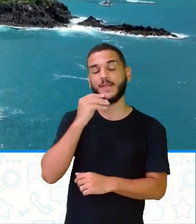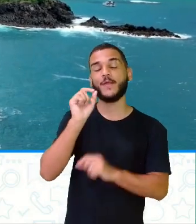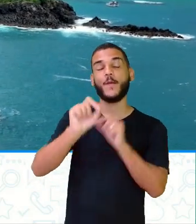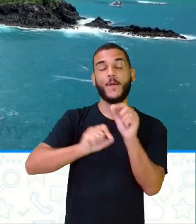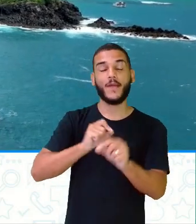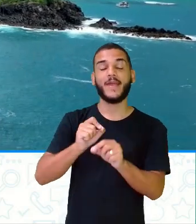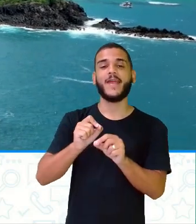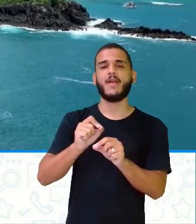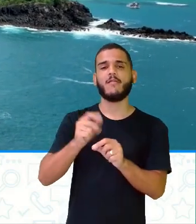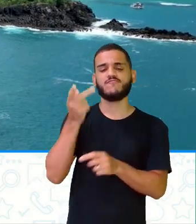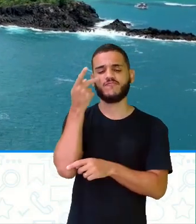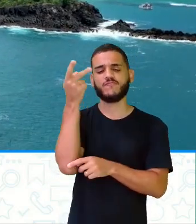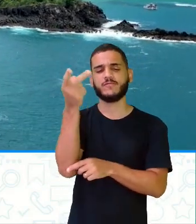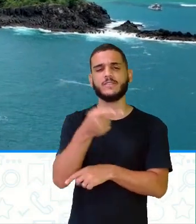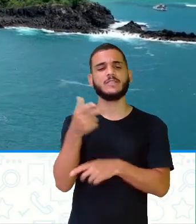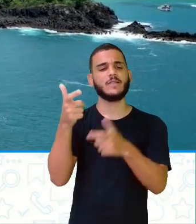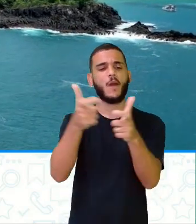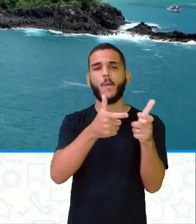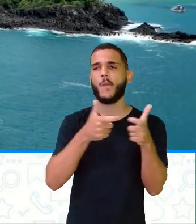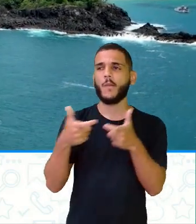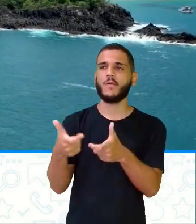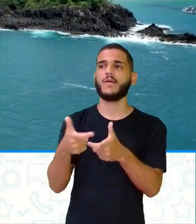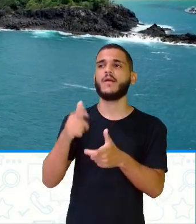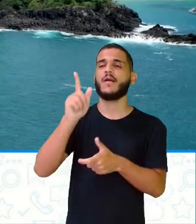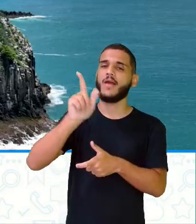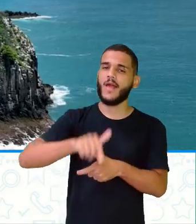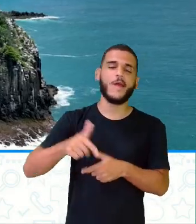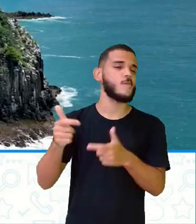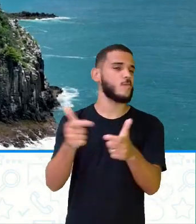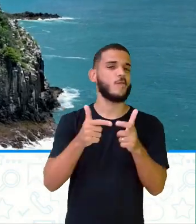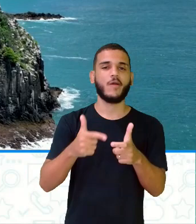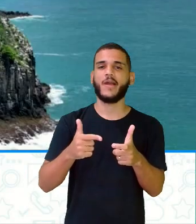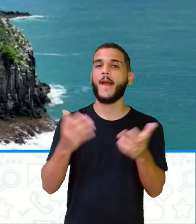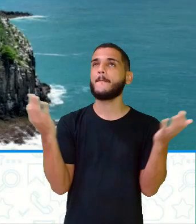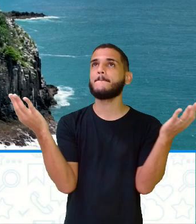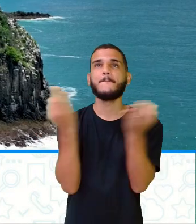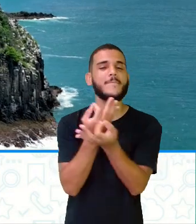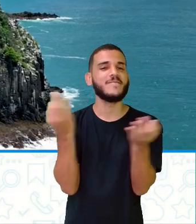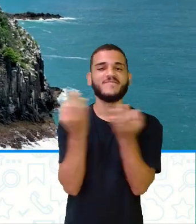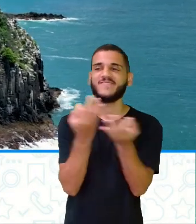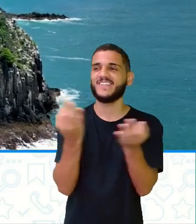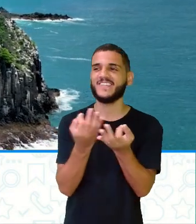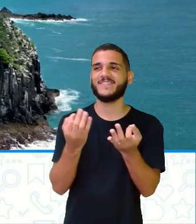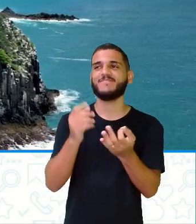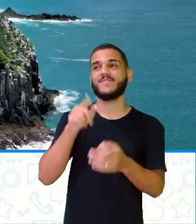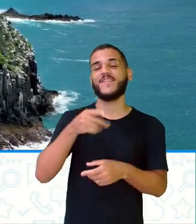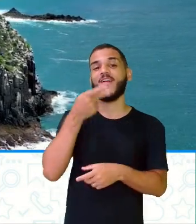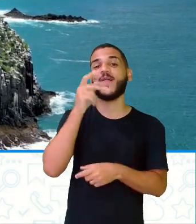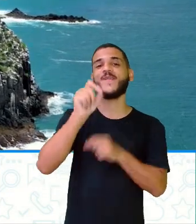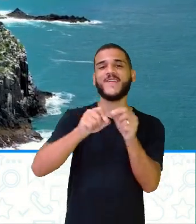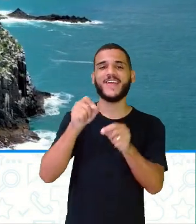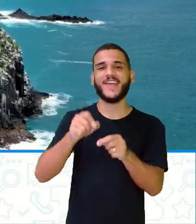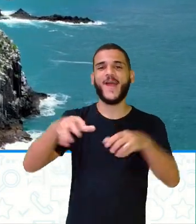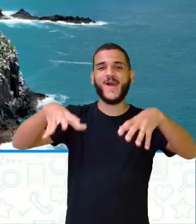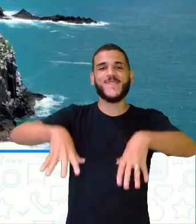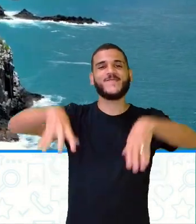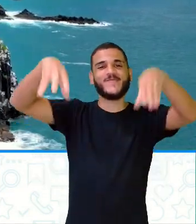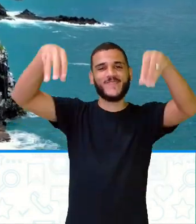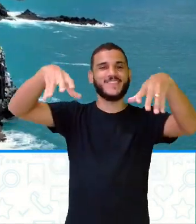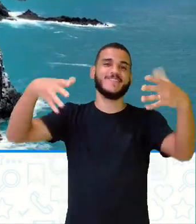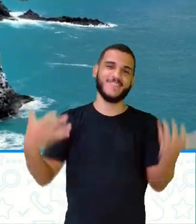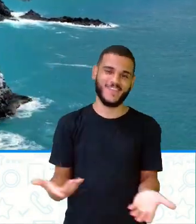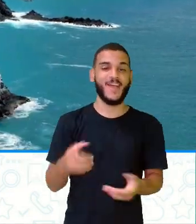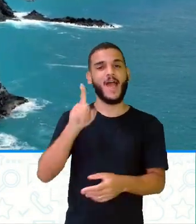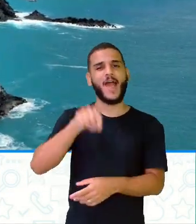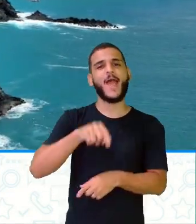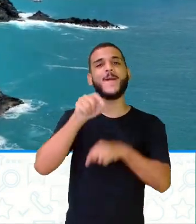o prazer de visitar esse arquipélago que é maravilhoso. Eu estou falando de Fernando de Noronha, que